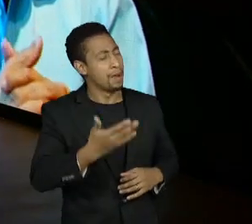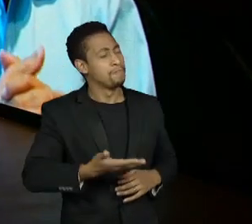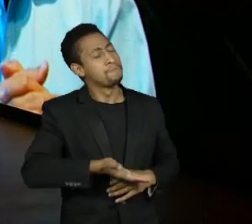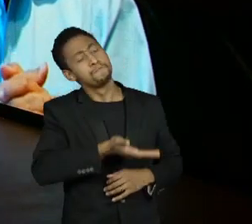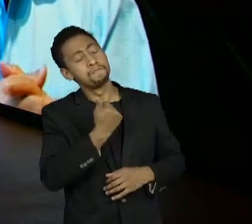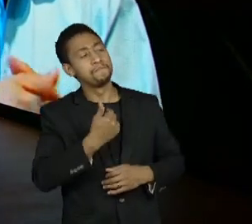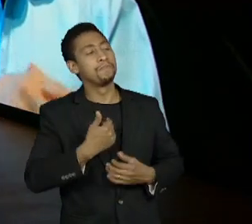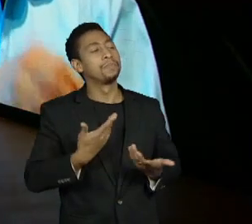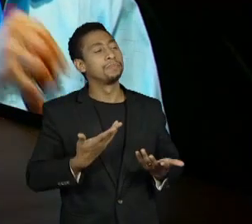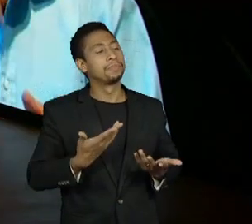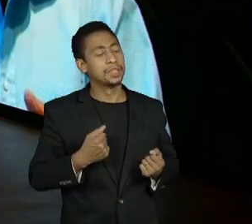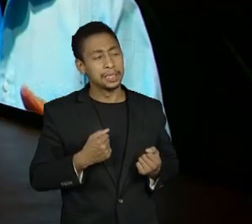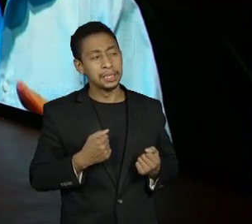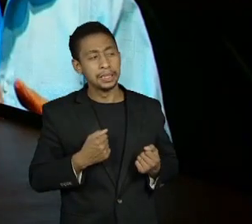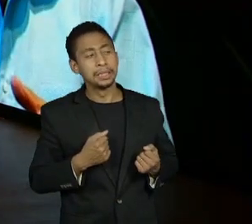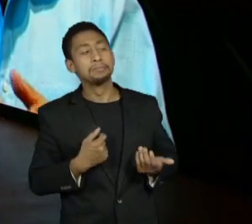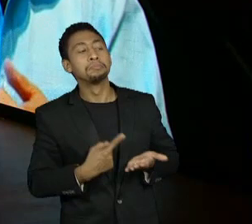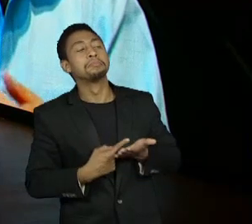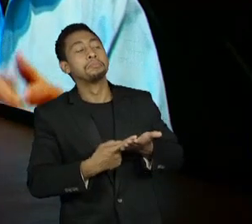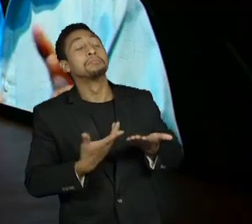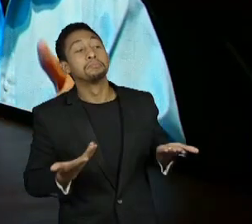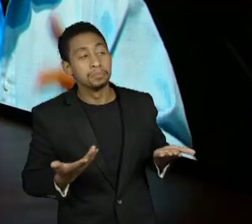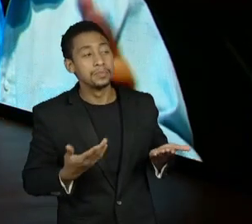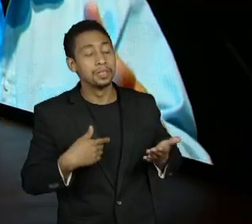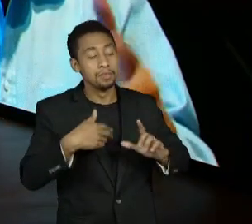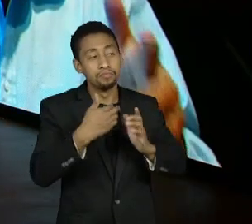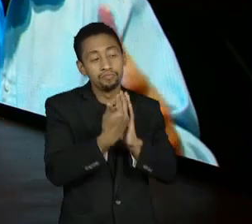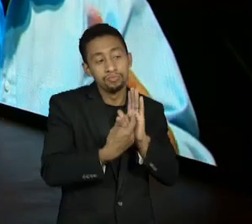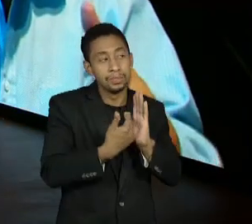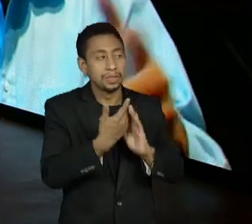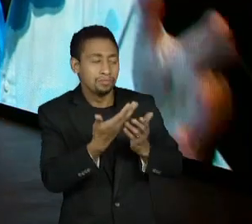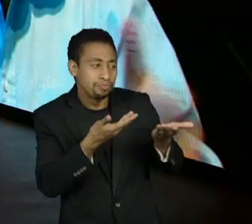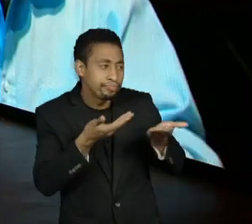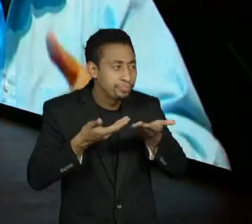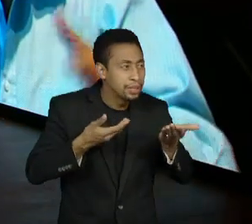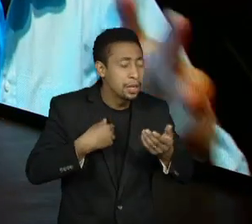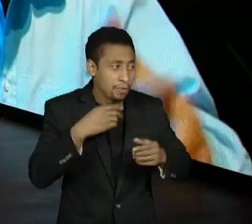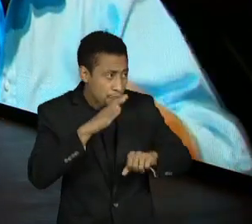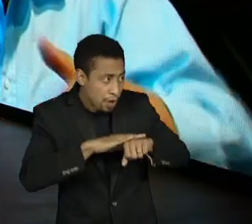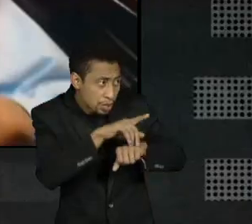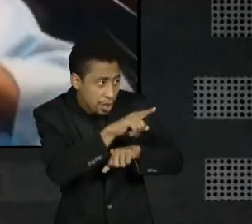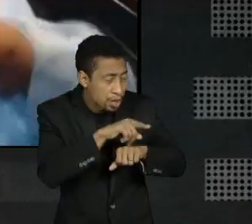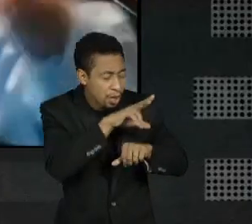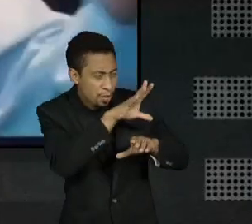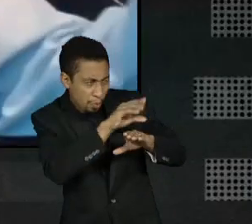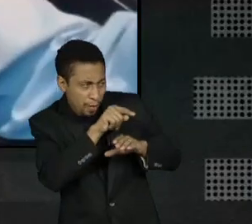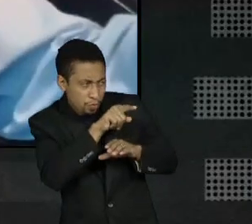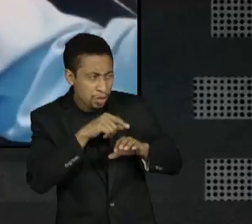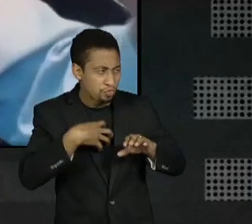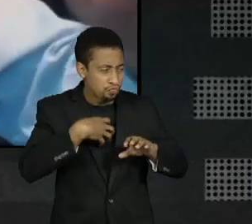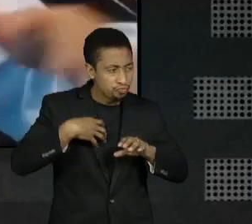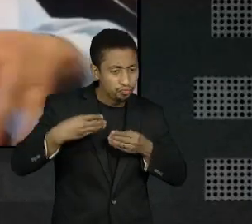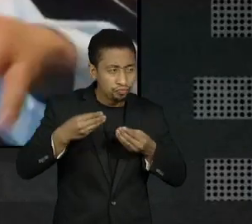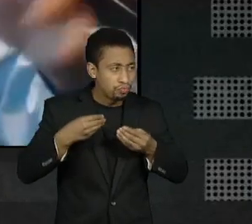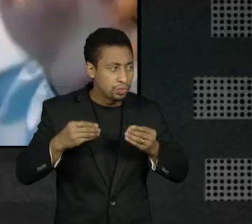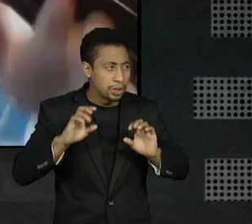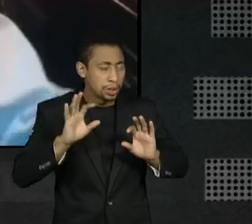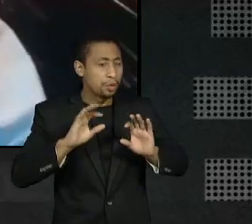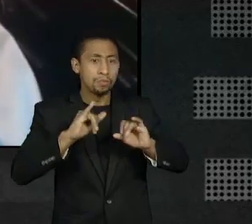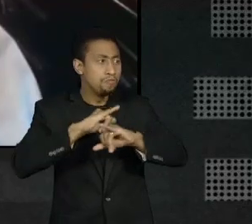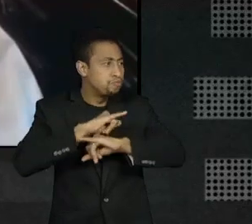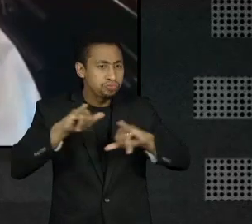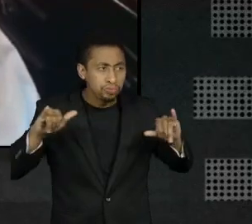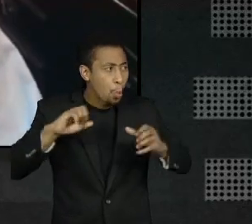uma coisa. Daí, passei a conversa nele, né? Pelé, vou fazer um personagem, tudo mais, daí, para o mundo